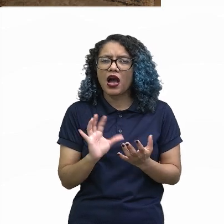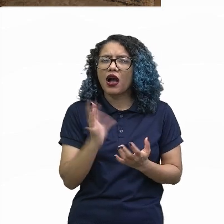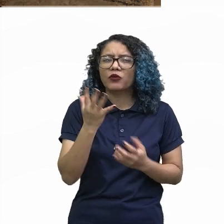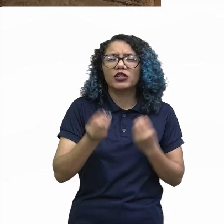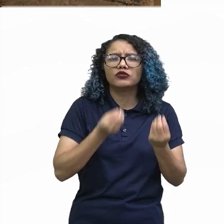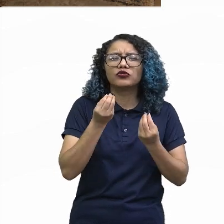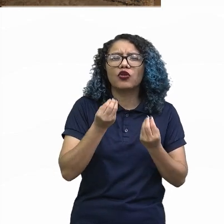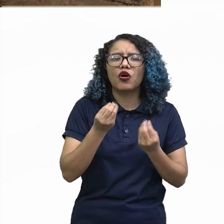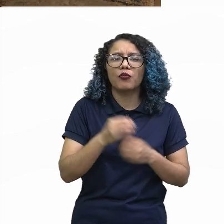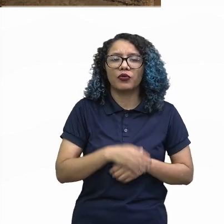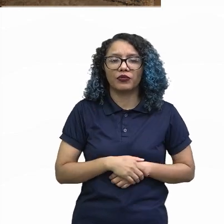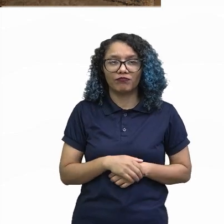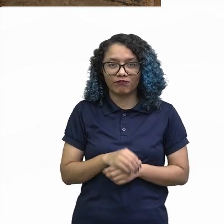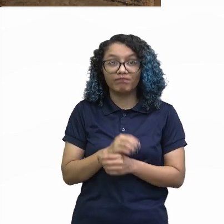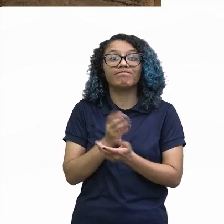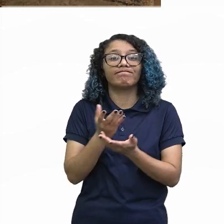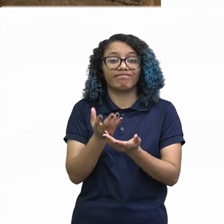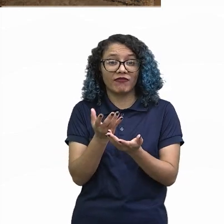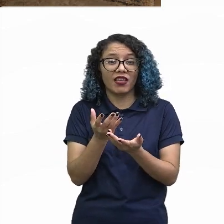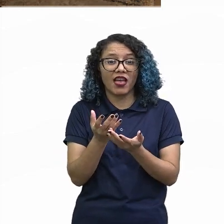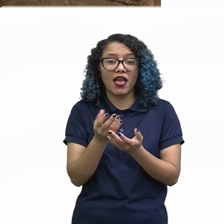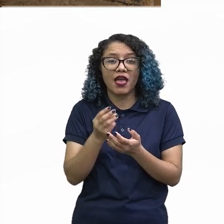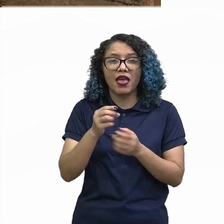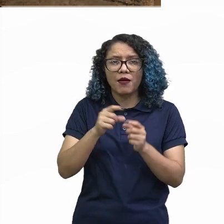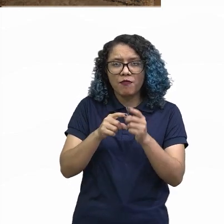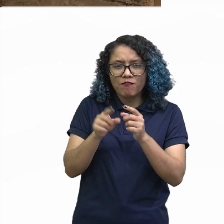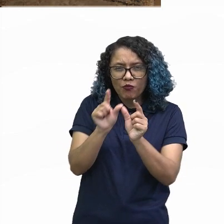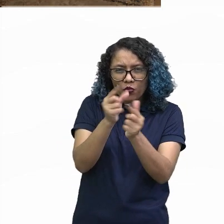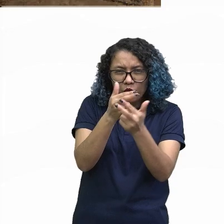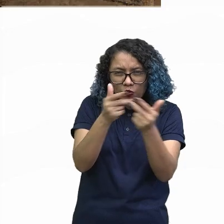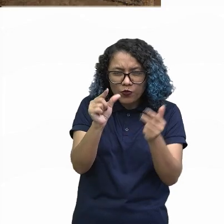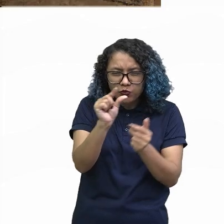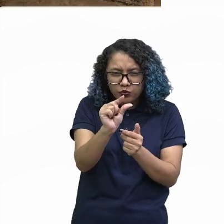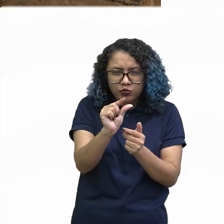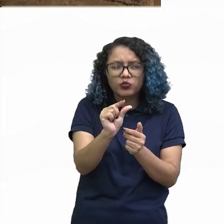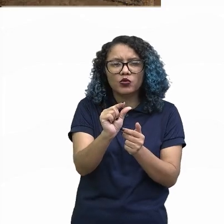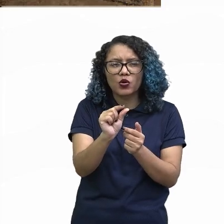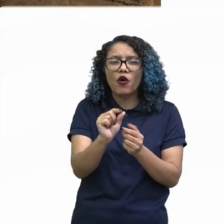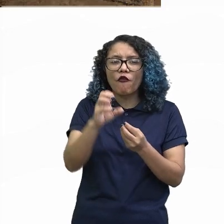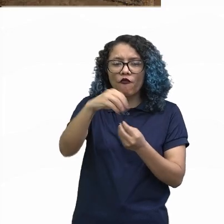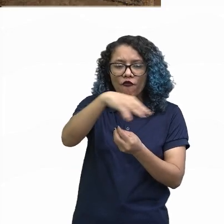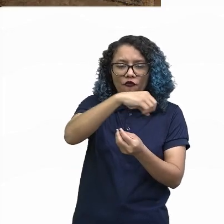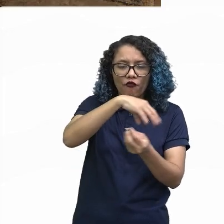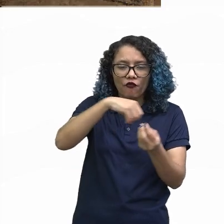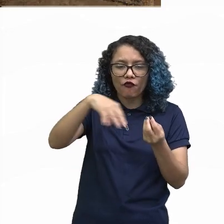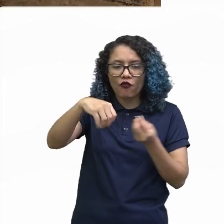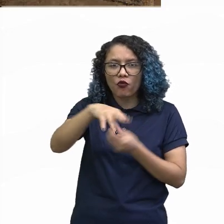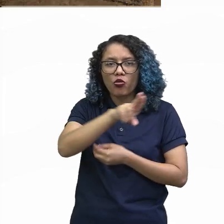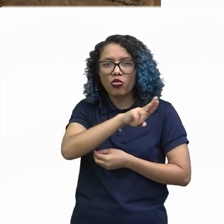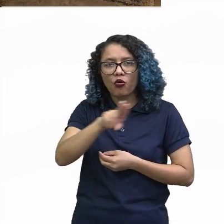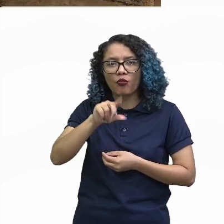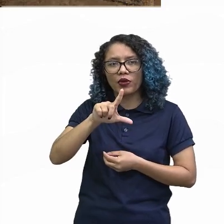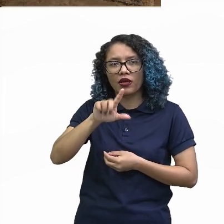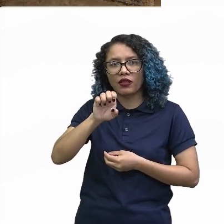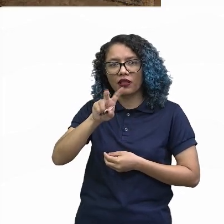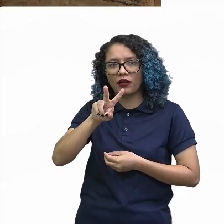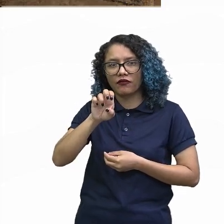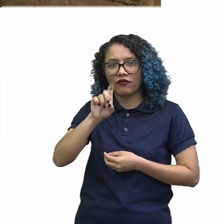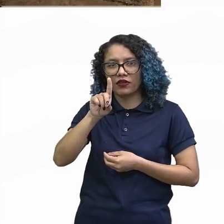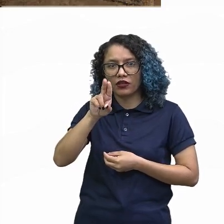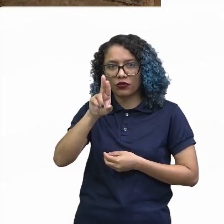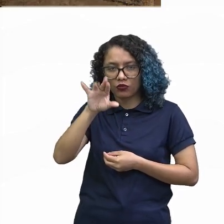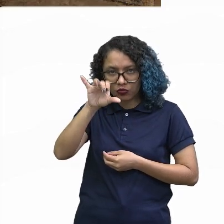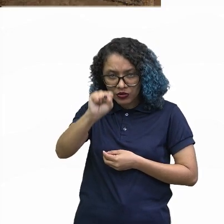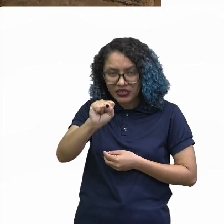por micro-organismos, que são fungos, chamados de leveduras, né? Então, para quem já fez